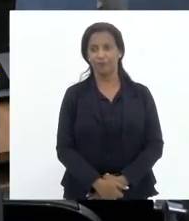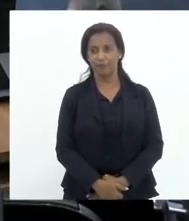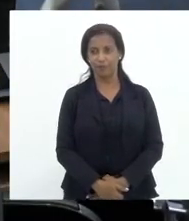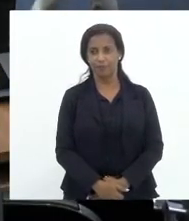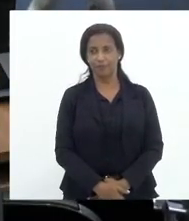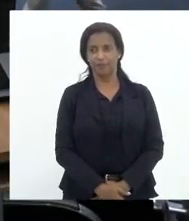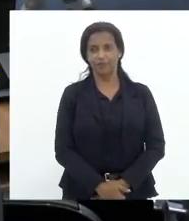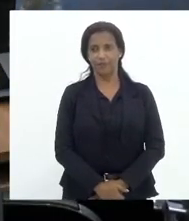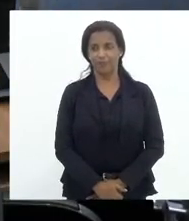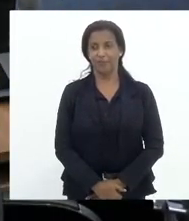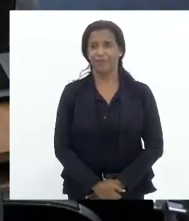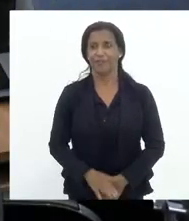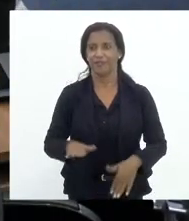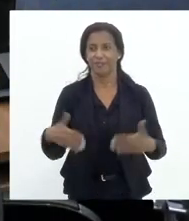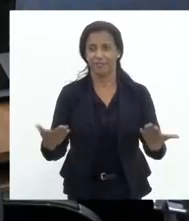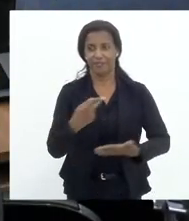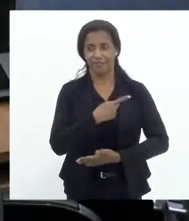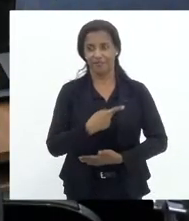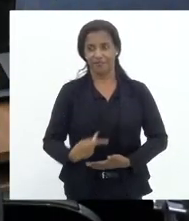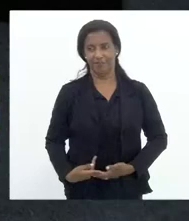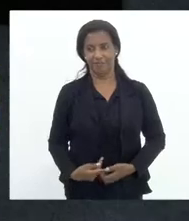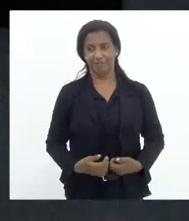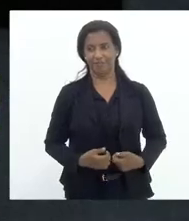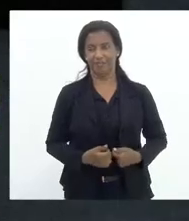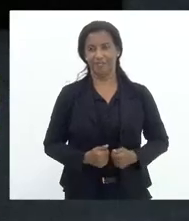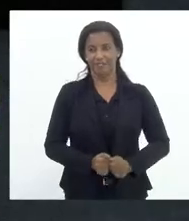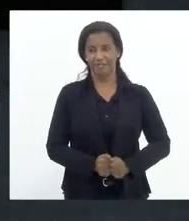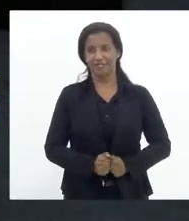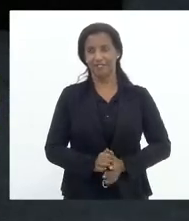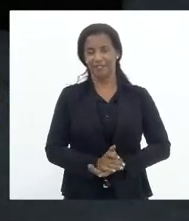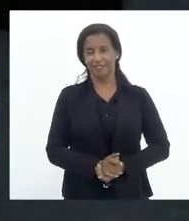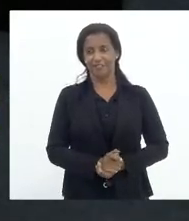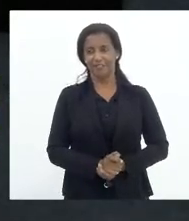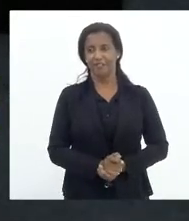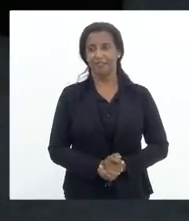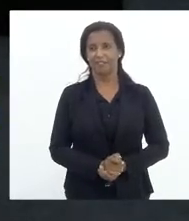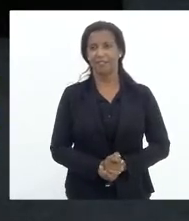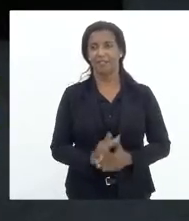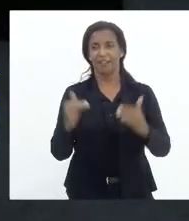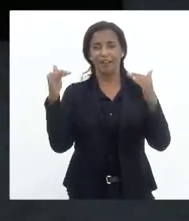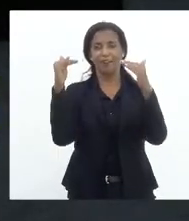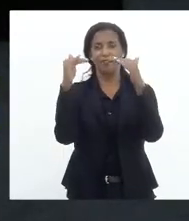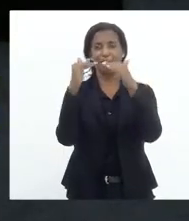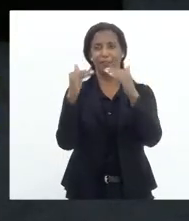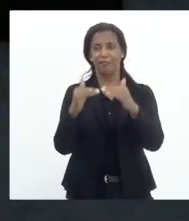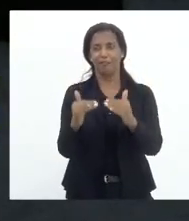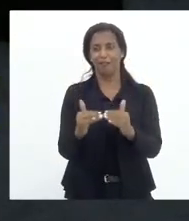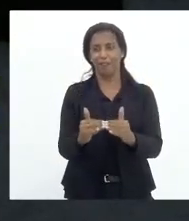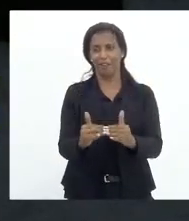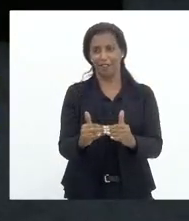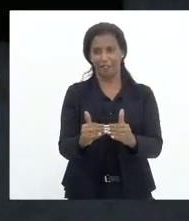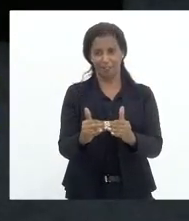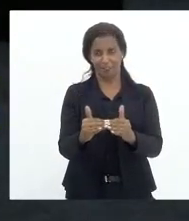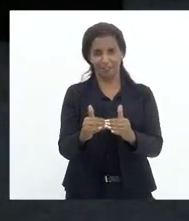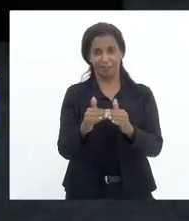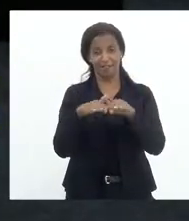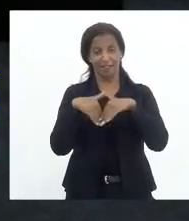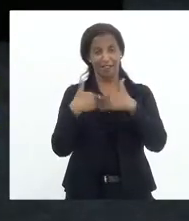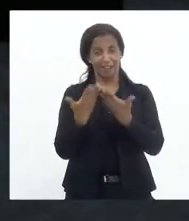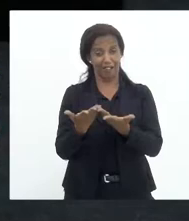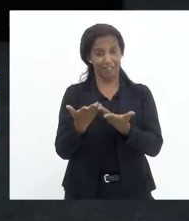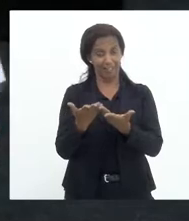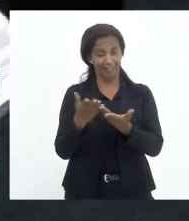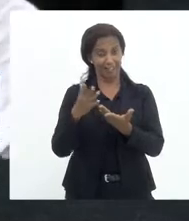e ela é surpreendente no mérito favorável ainda